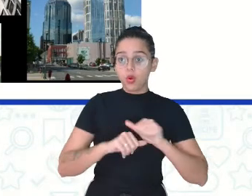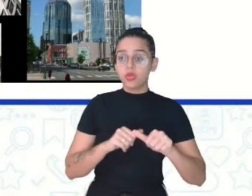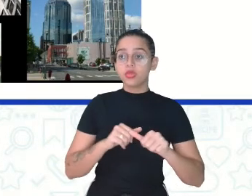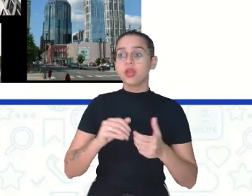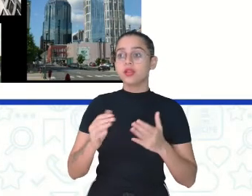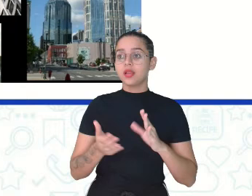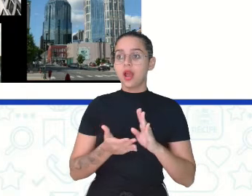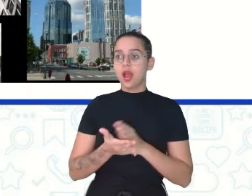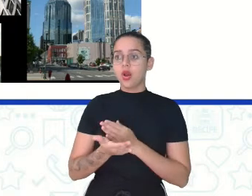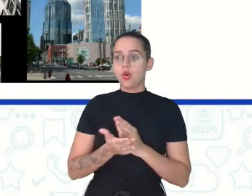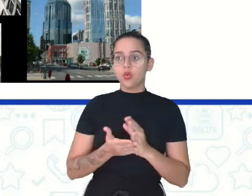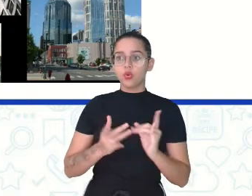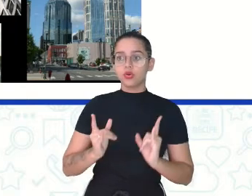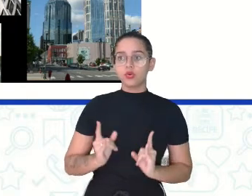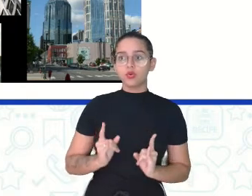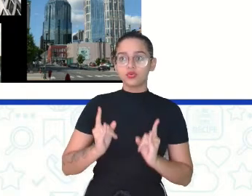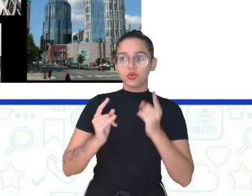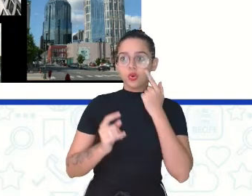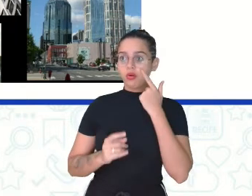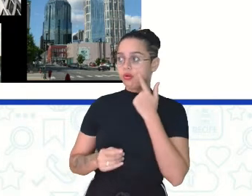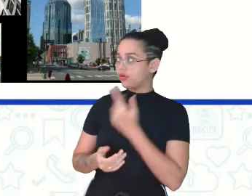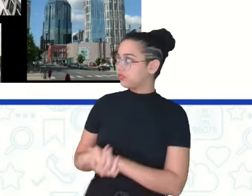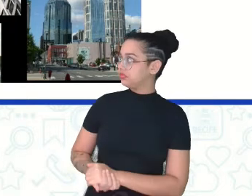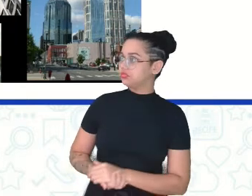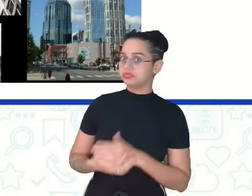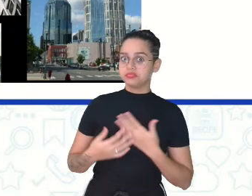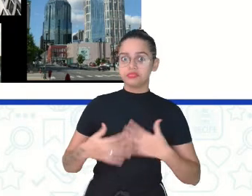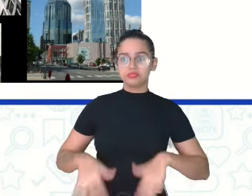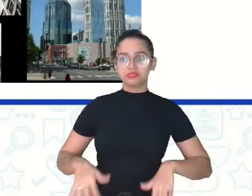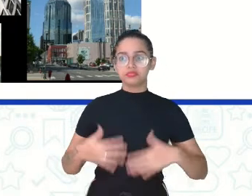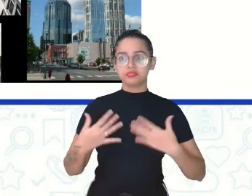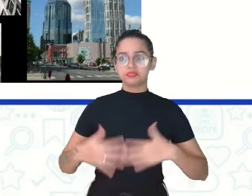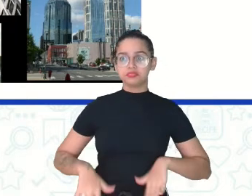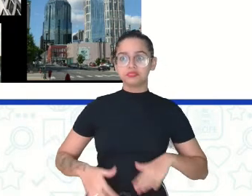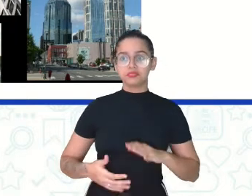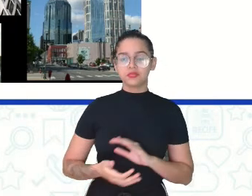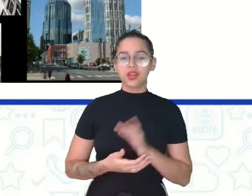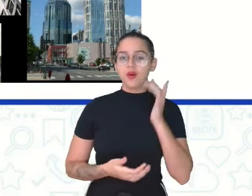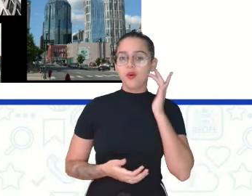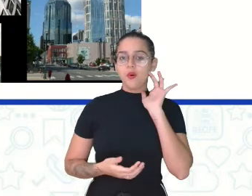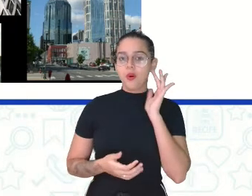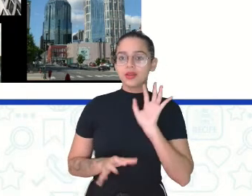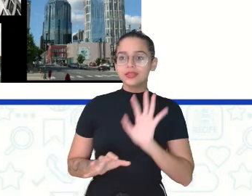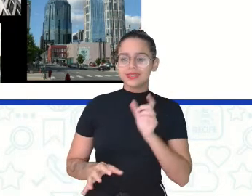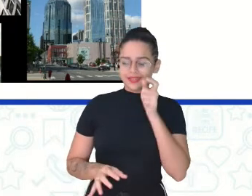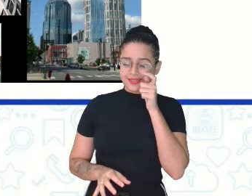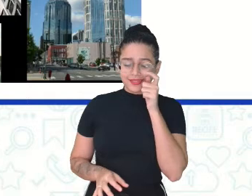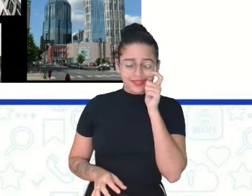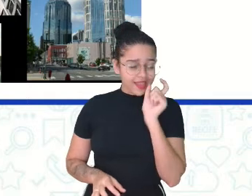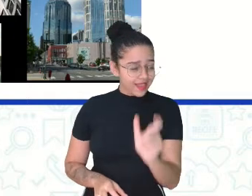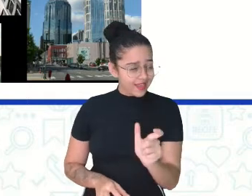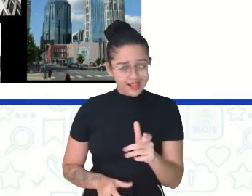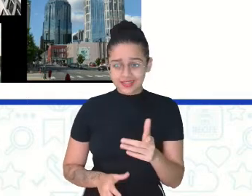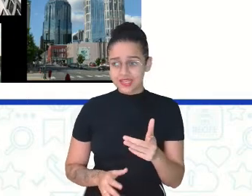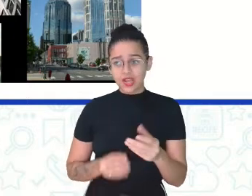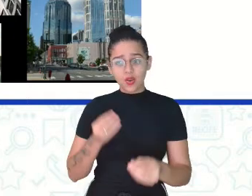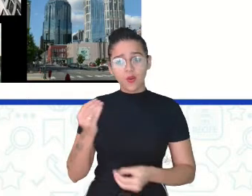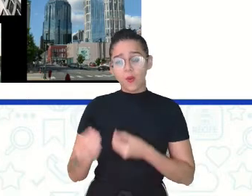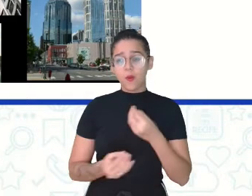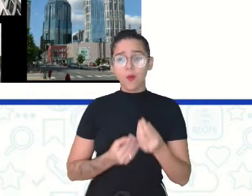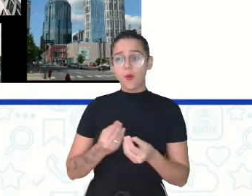algumas construções. Olha essas construções, Vilma. Eu acho, assim, interessantíssimo como